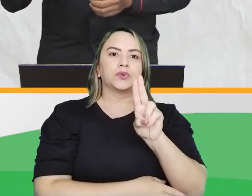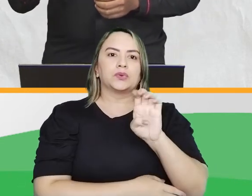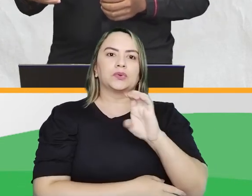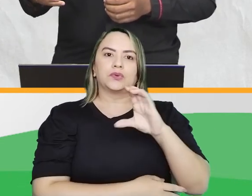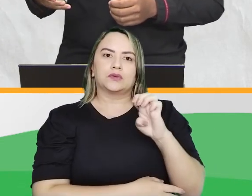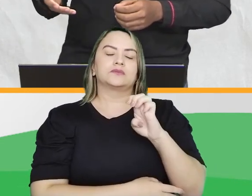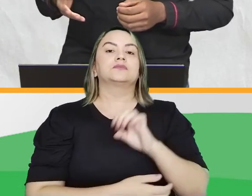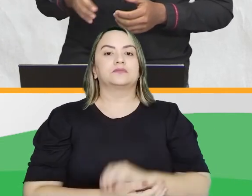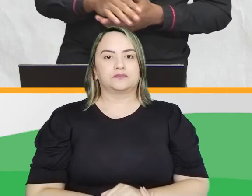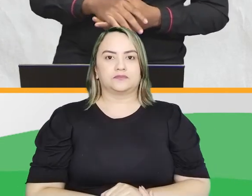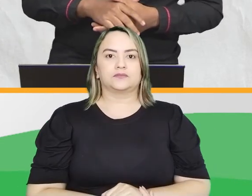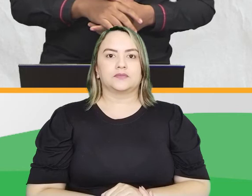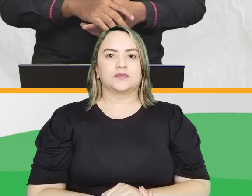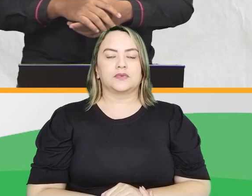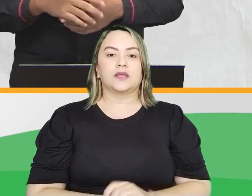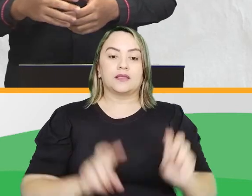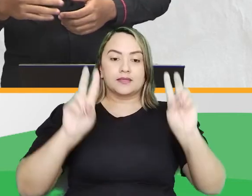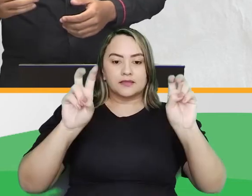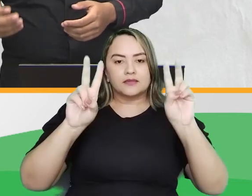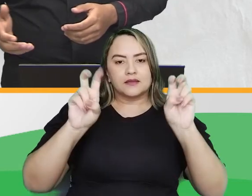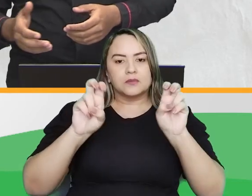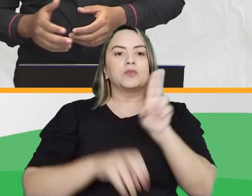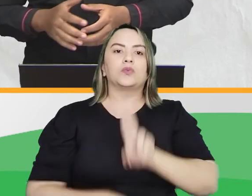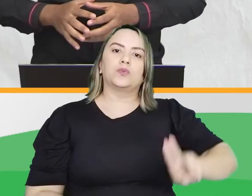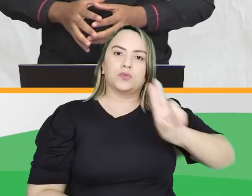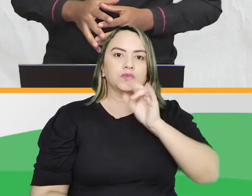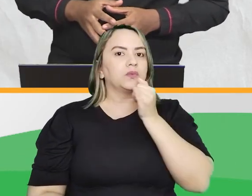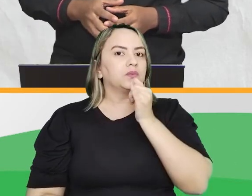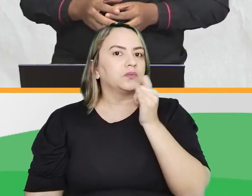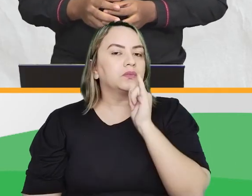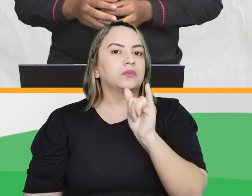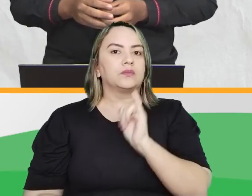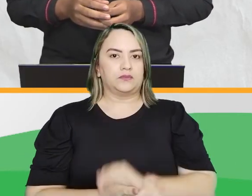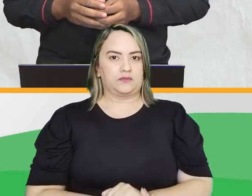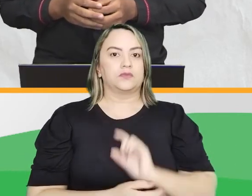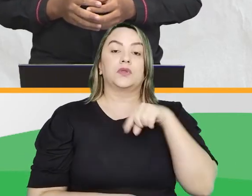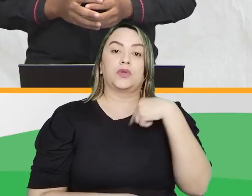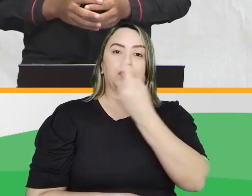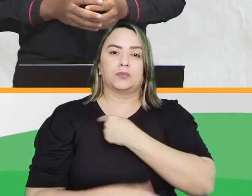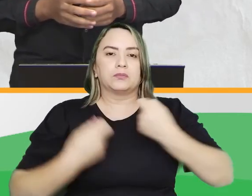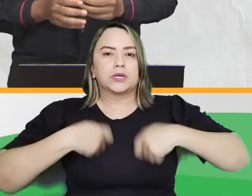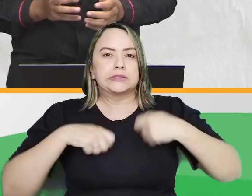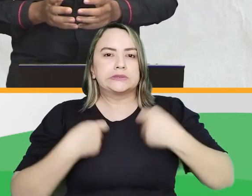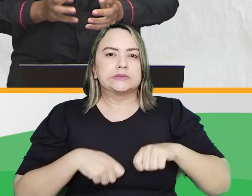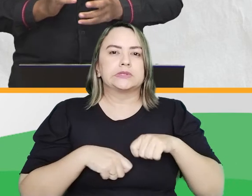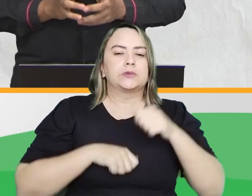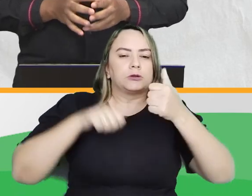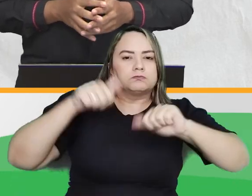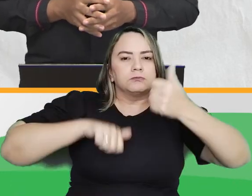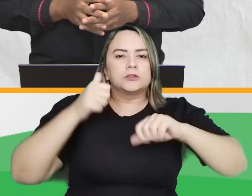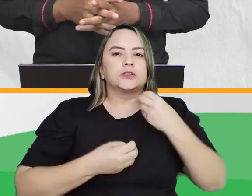da Universidade Estadual do Ceará, tá bem? Uma questão também sobre consumo de energia elétrica, tá certo? Então,